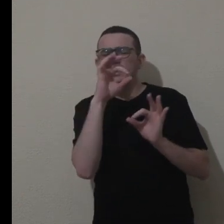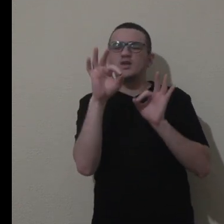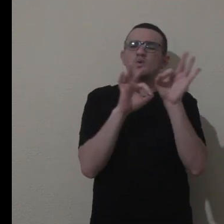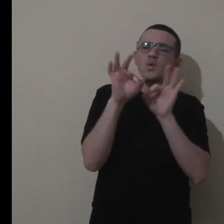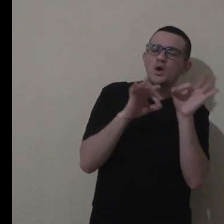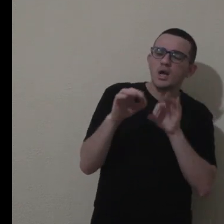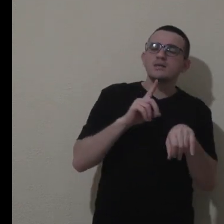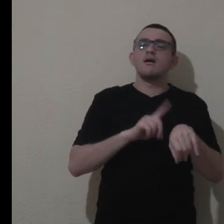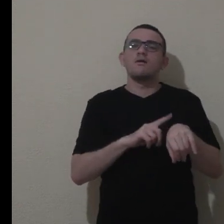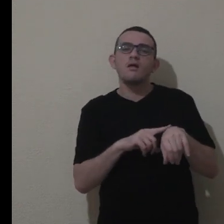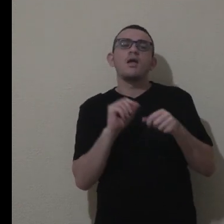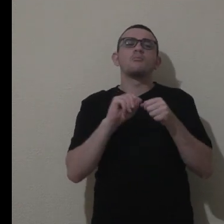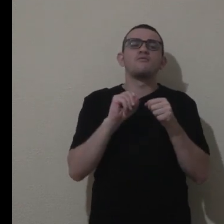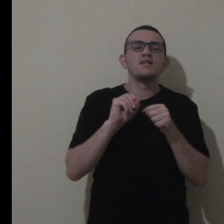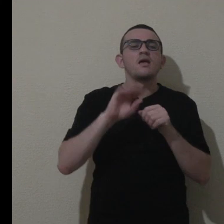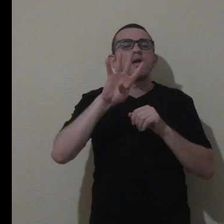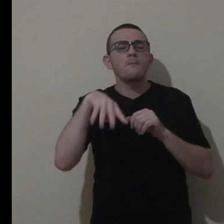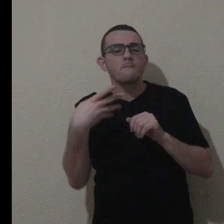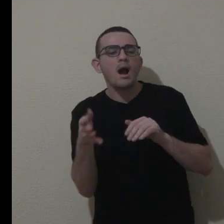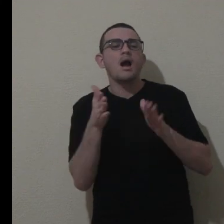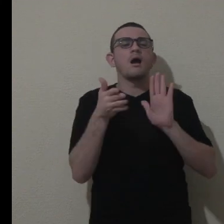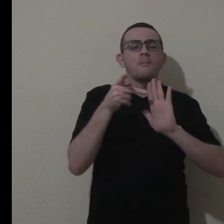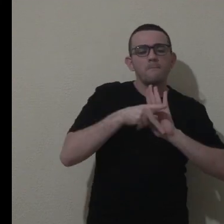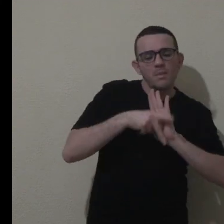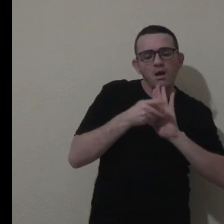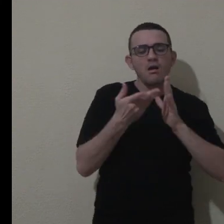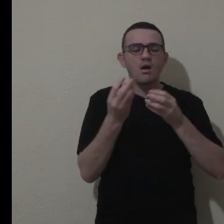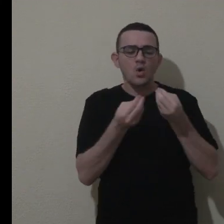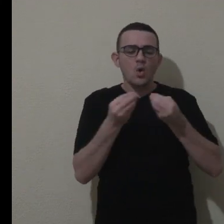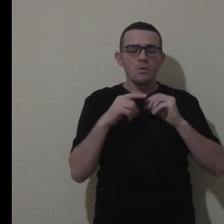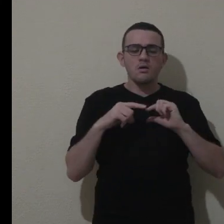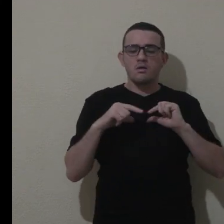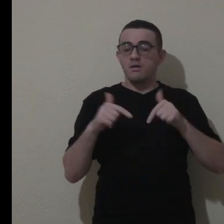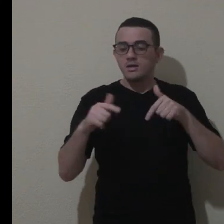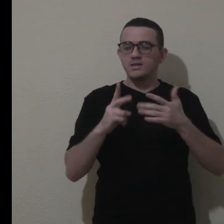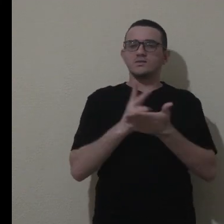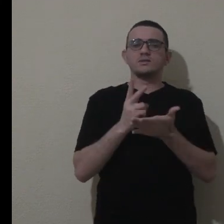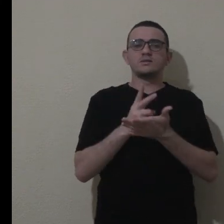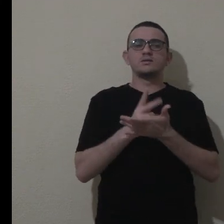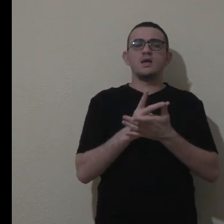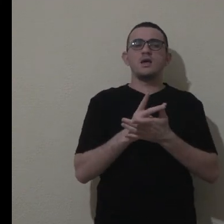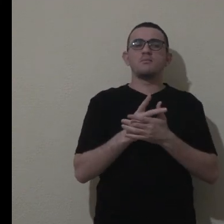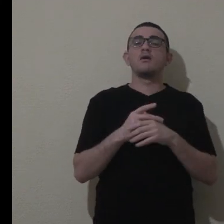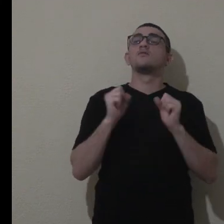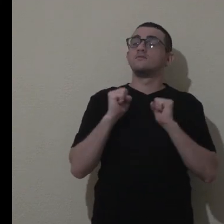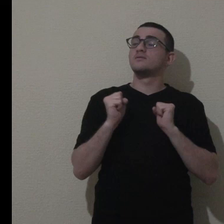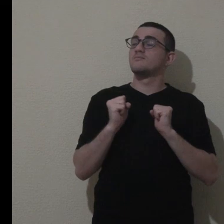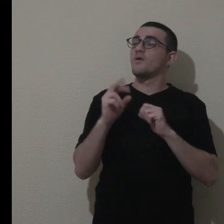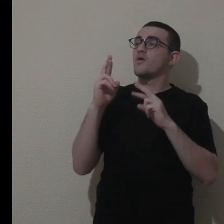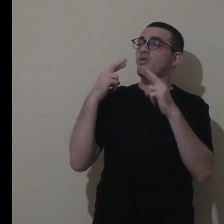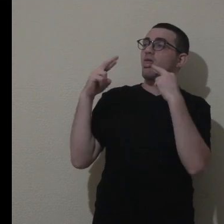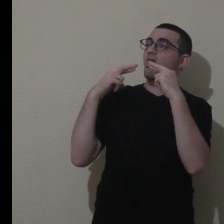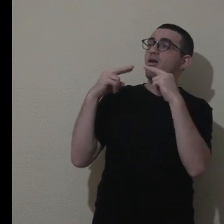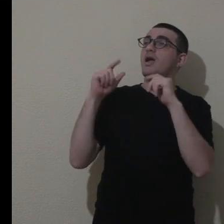tem dificuldade em fazer um planejamento, né, que são muito impulsivos, vocês podem